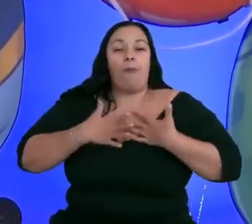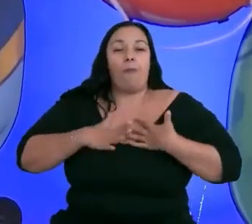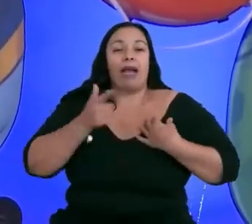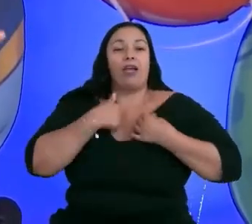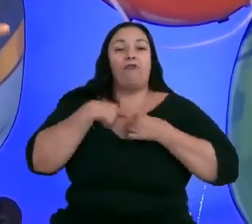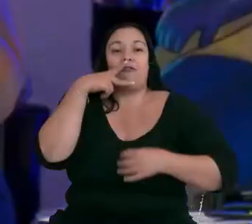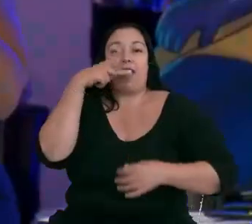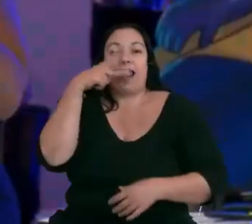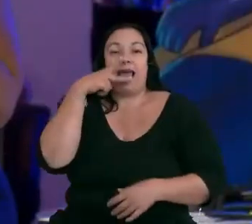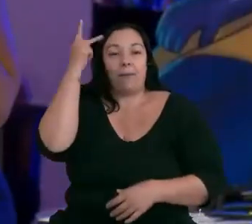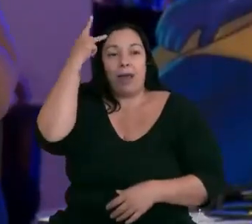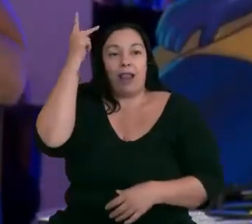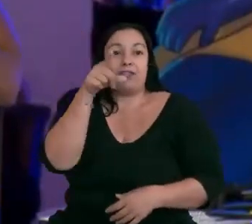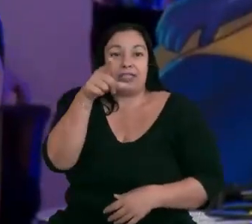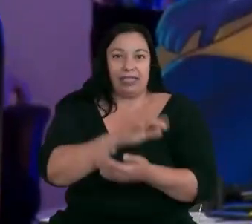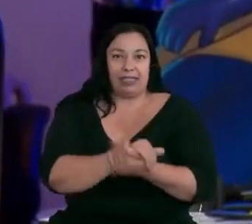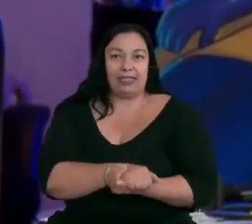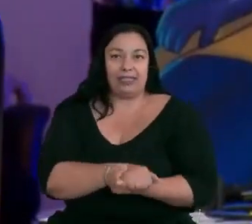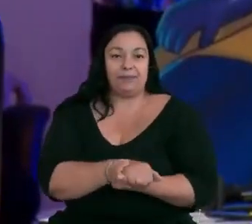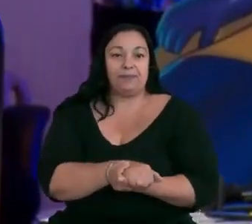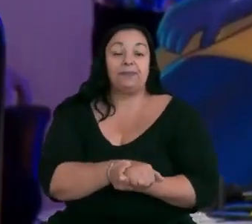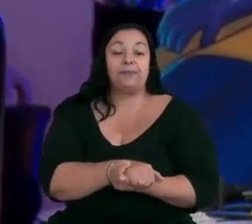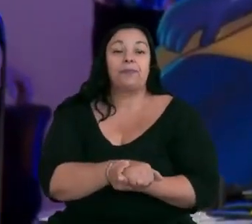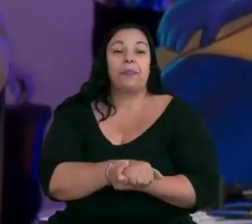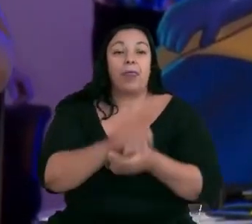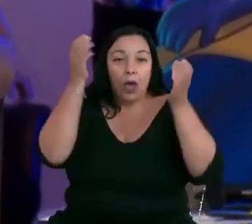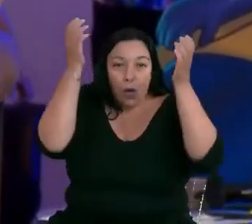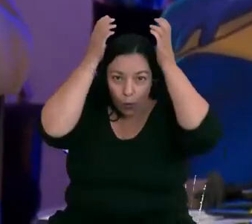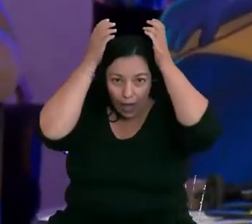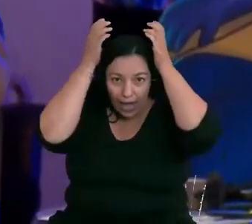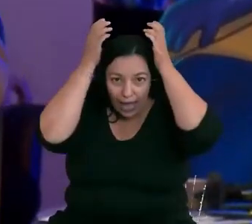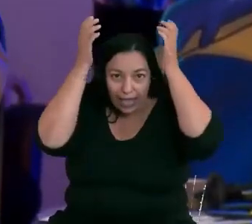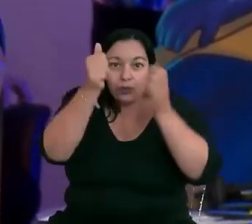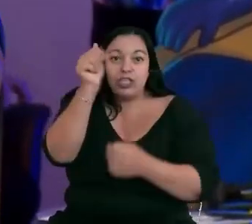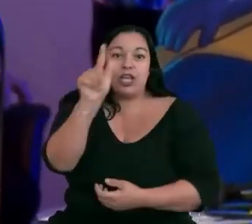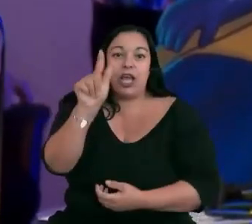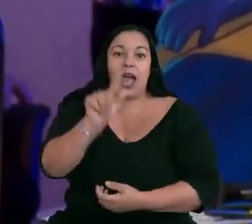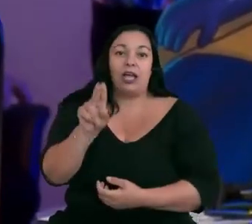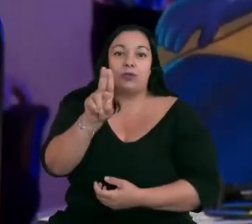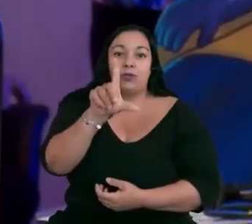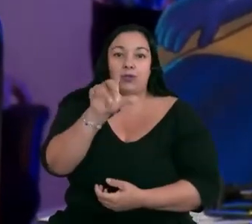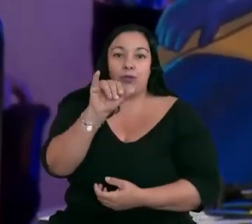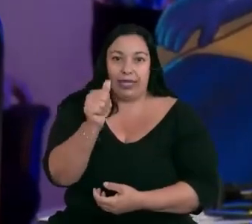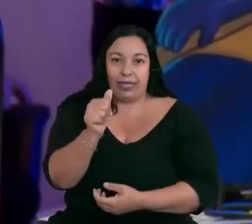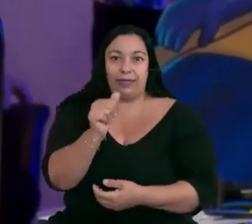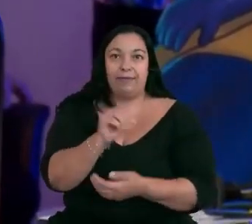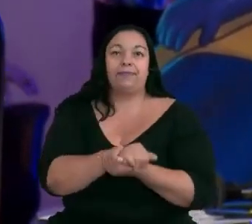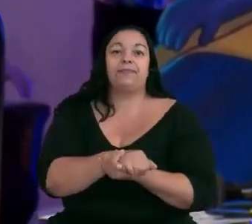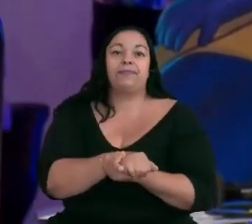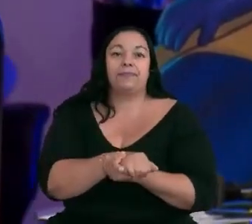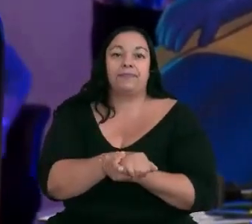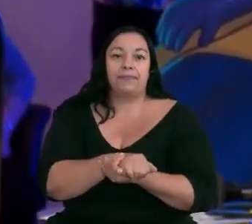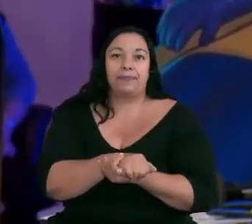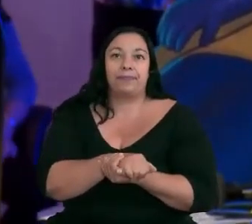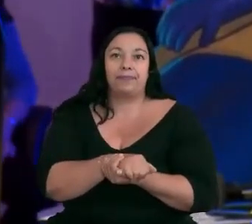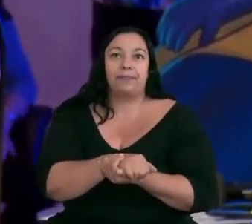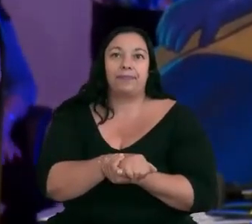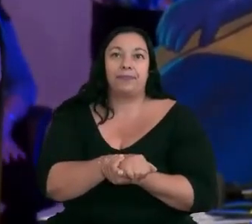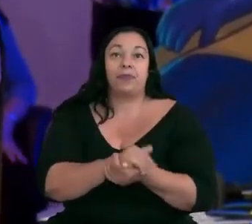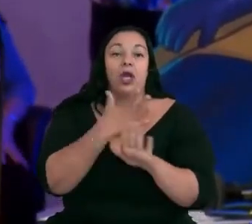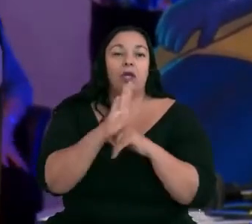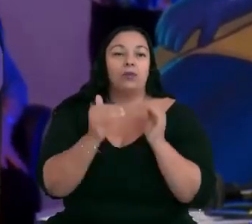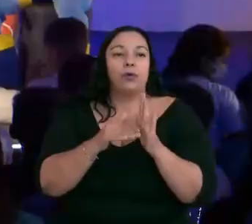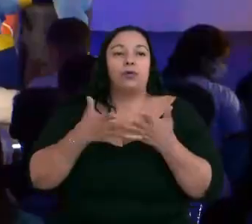Ó, é o seguinte, o reino de Azulha vivia em paz, todos muito